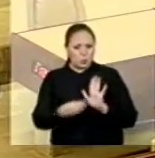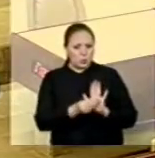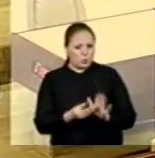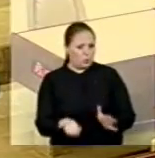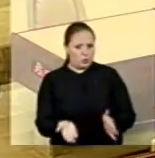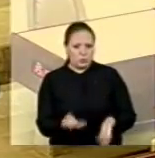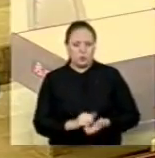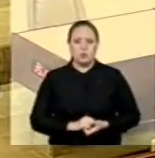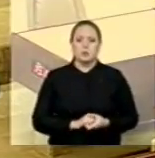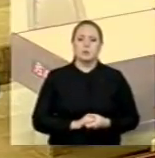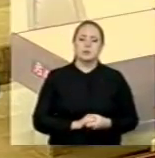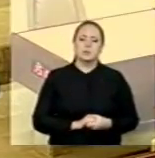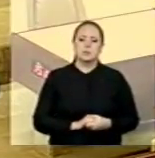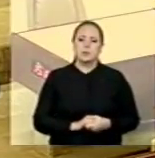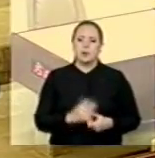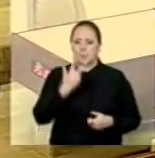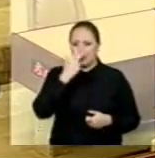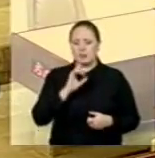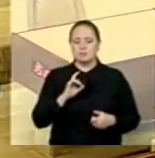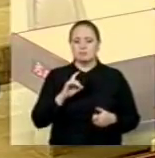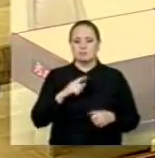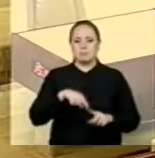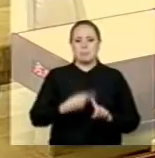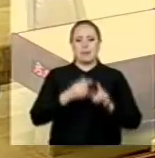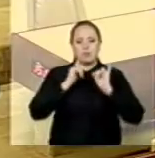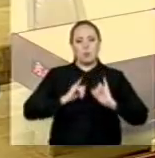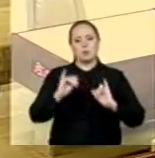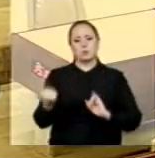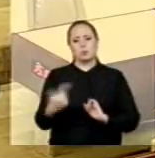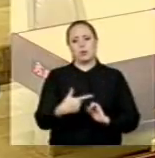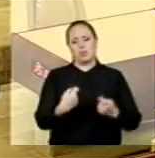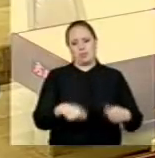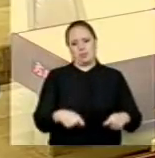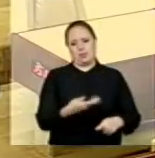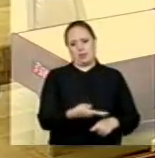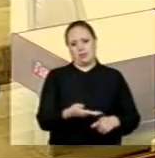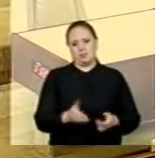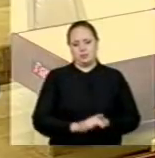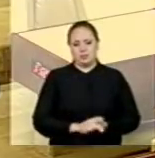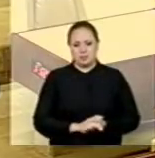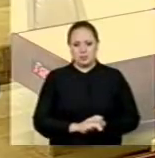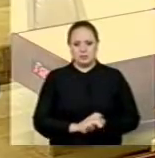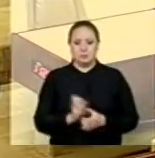confirmação do que da necessidade mesma desses dispositivos, excelências. Então,